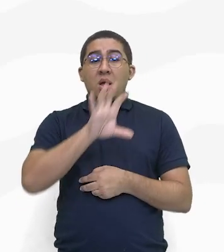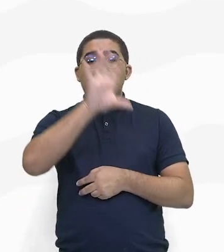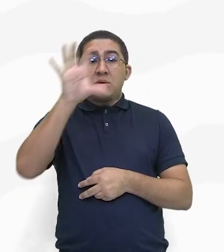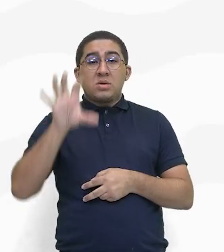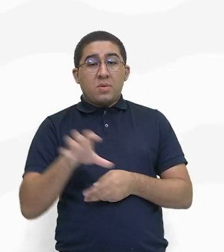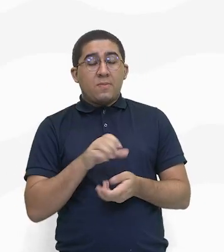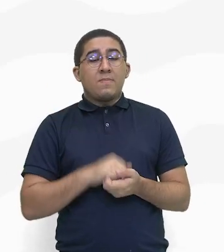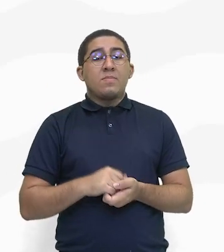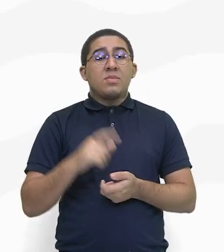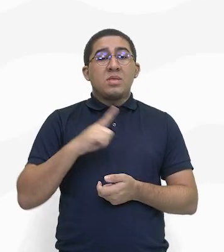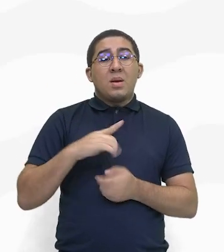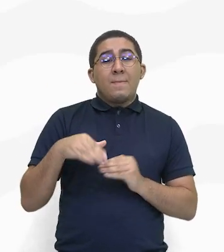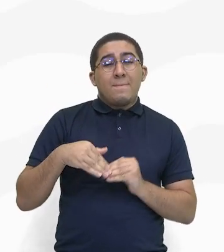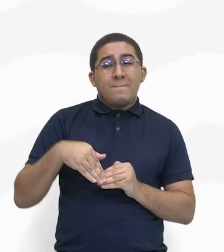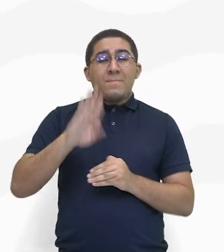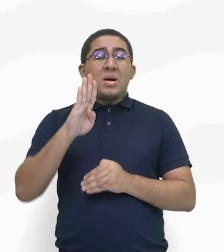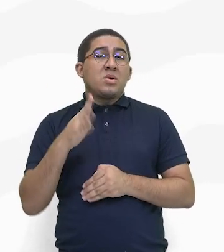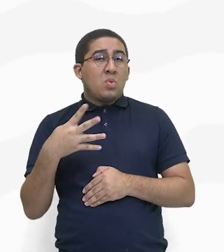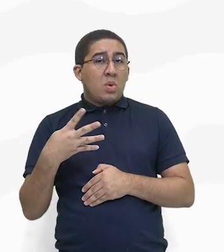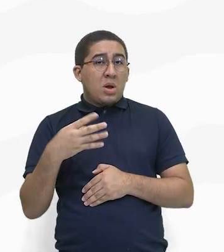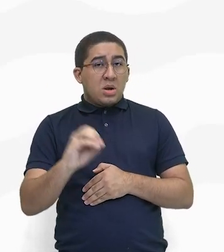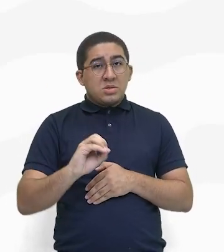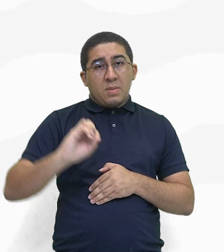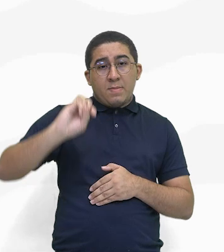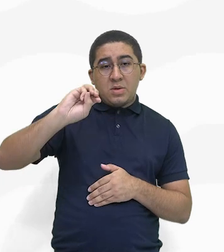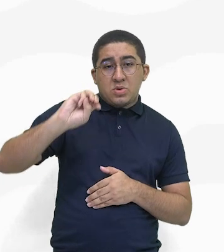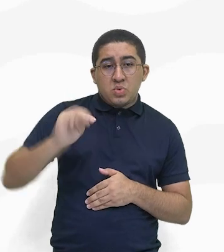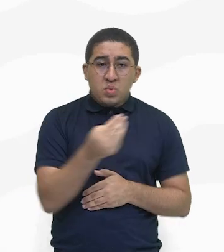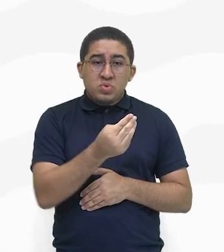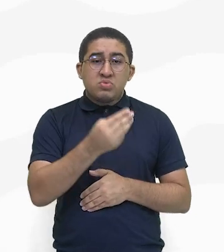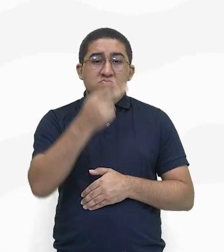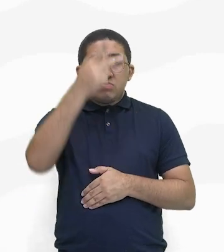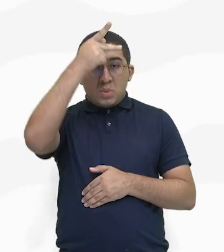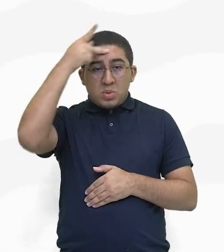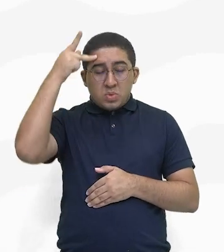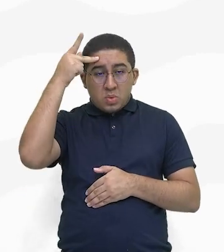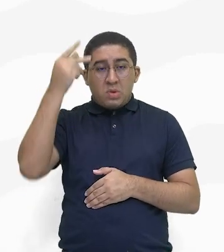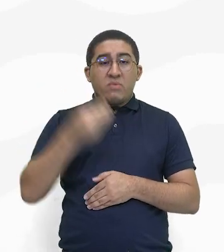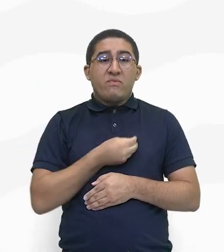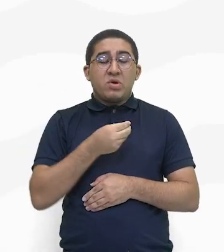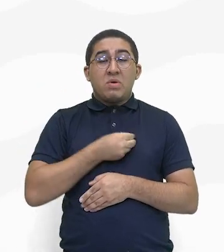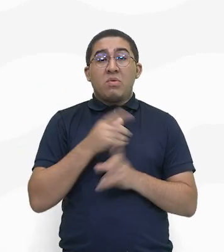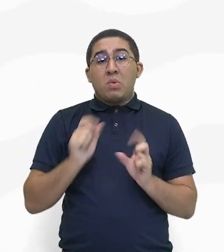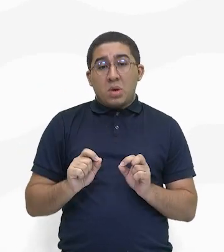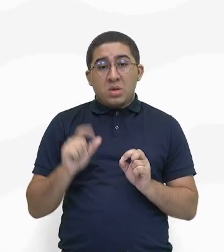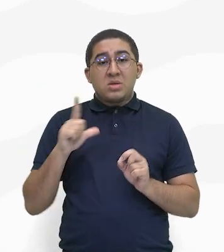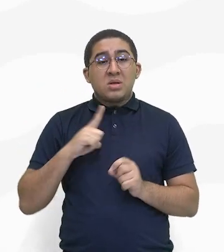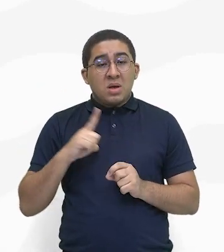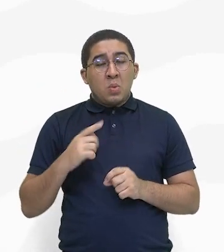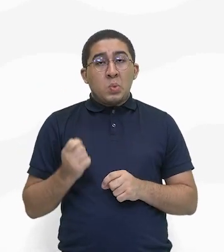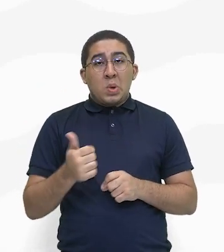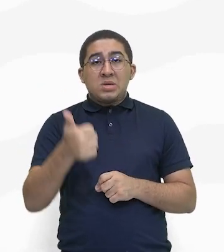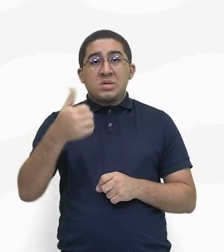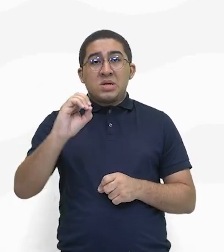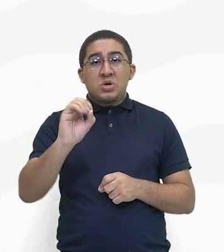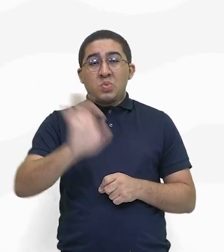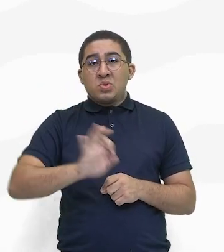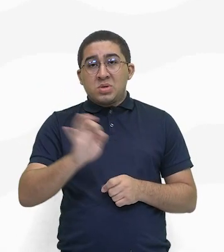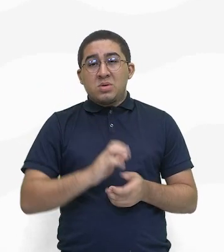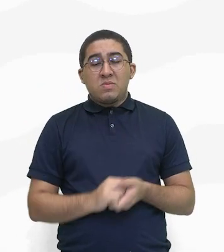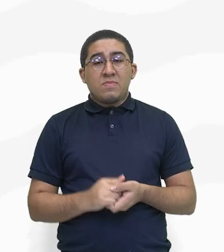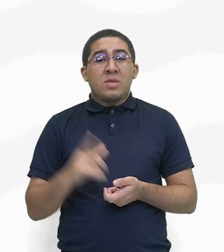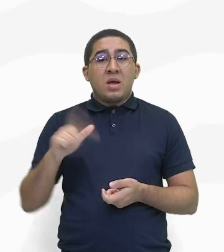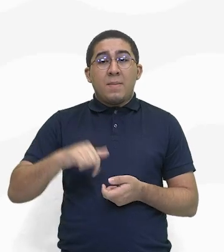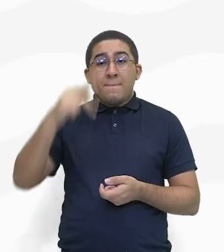de mais de 40 milhões de pessoas, quase 10% da população total. Então é muita gente que se